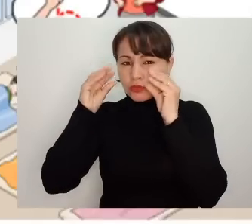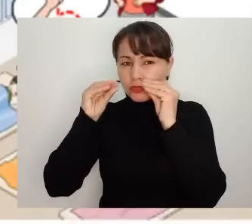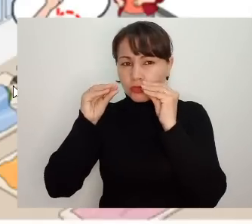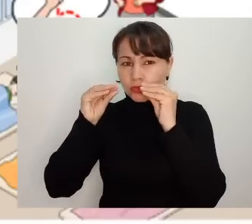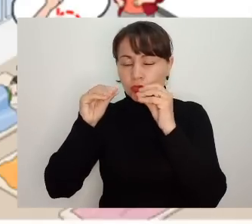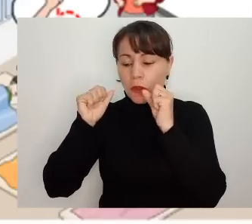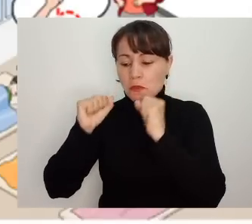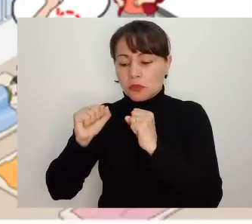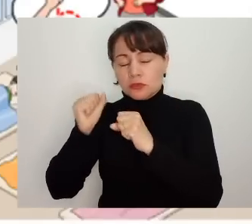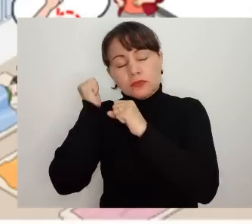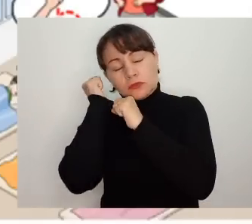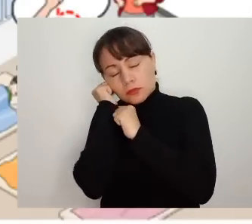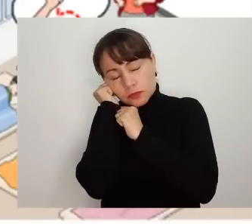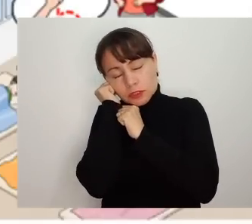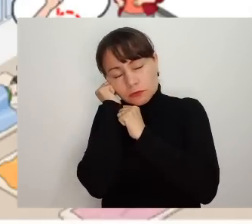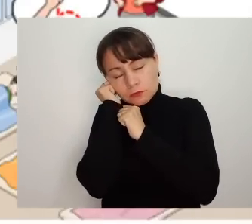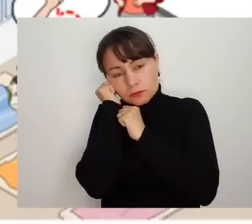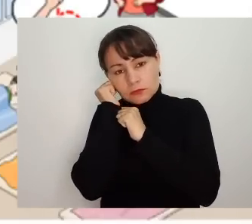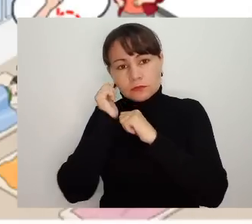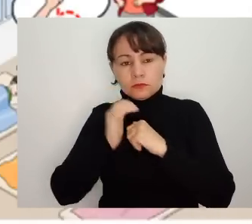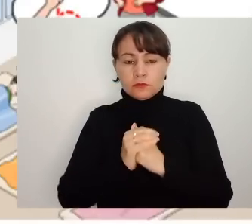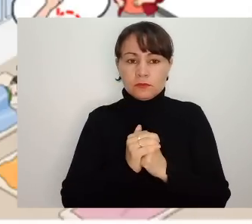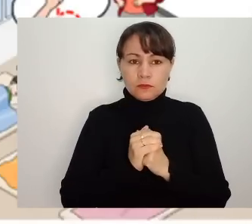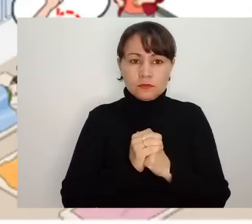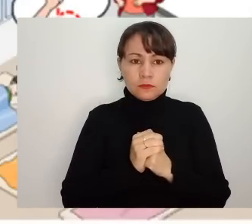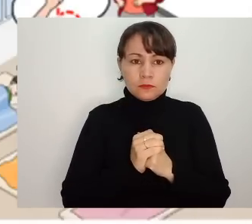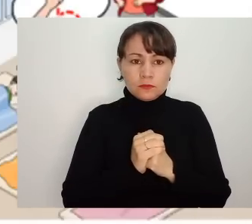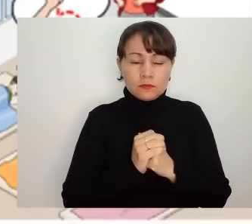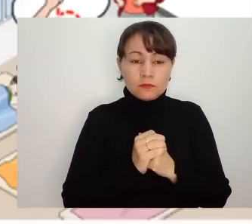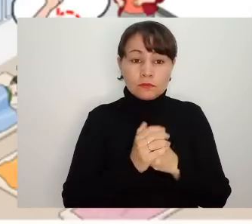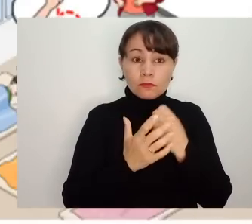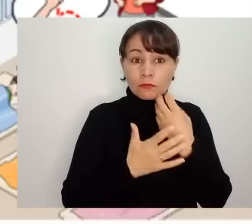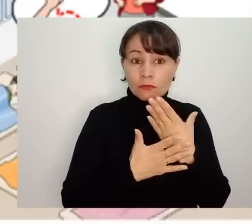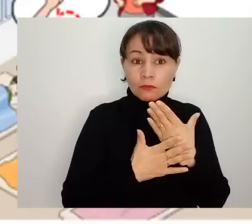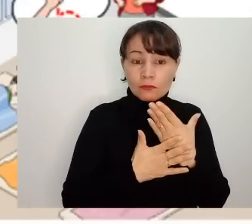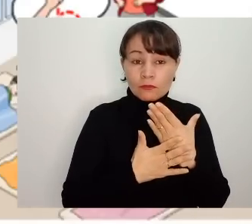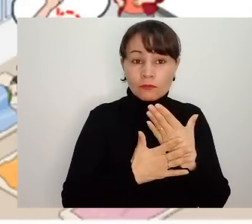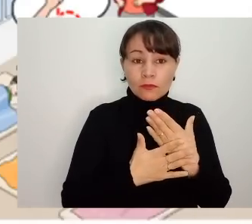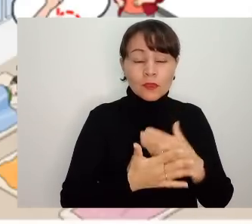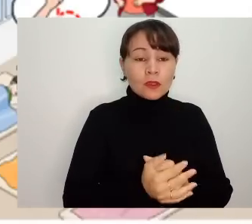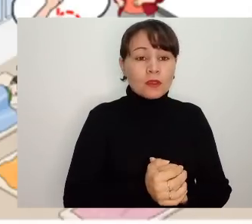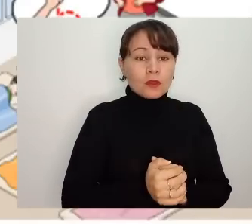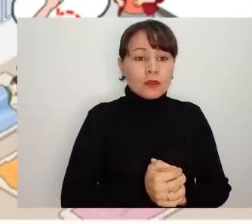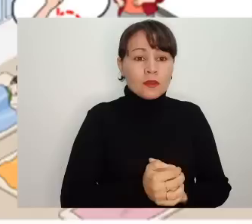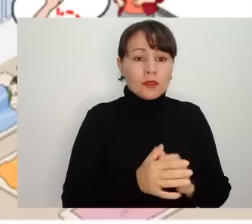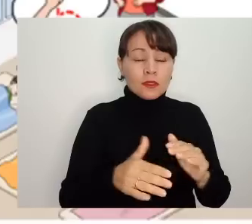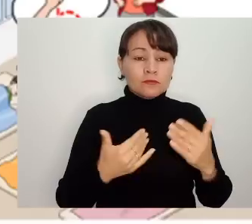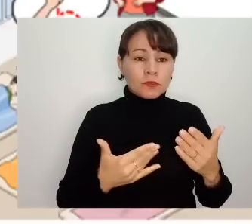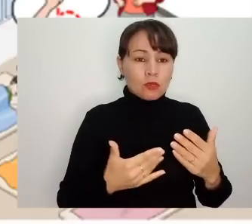tinha colchonetes e eles poderiam dormir. E aí, então,